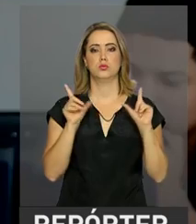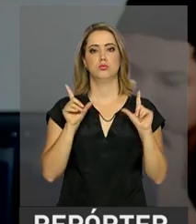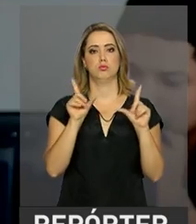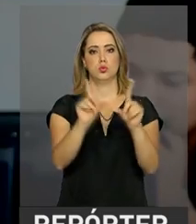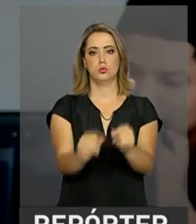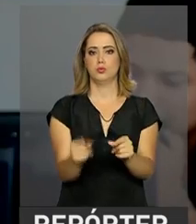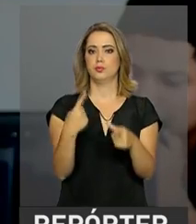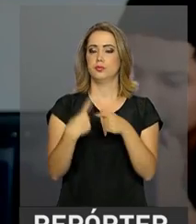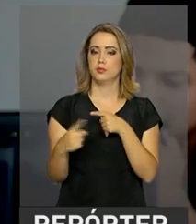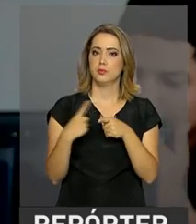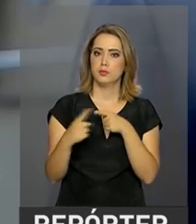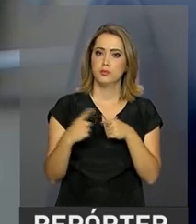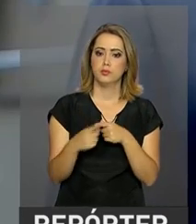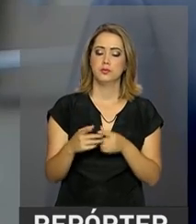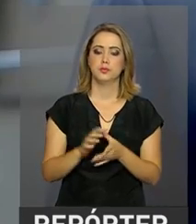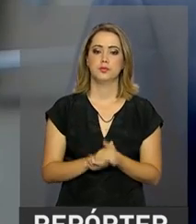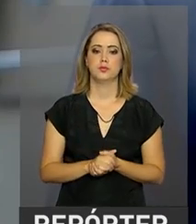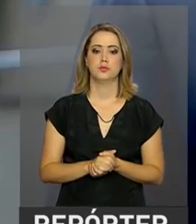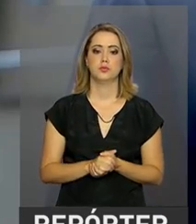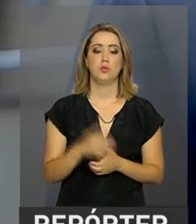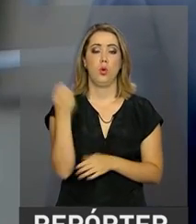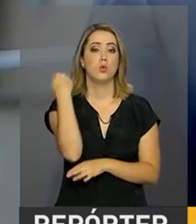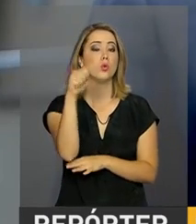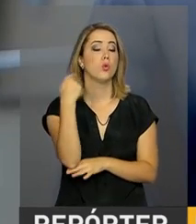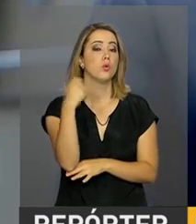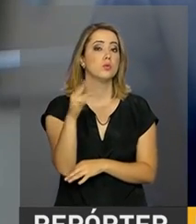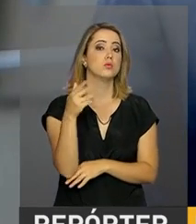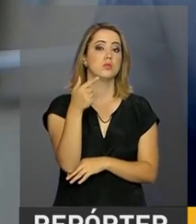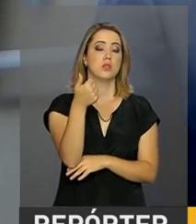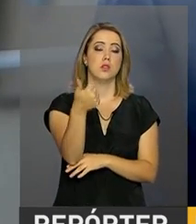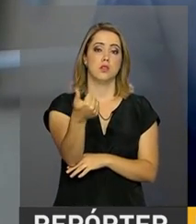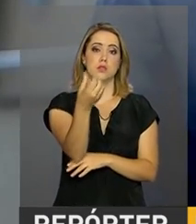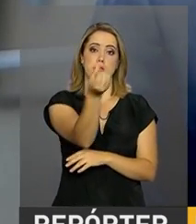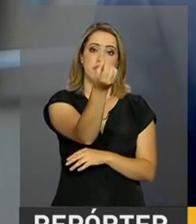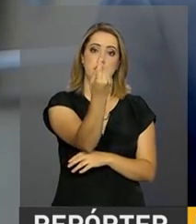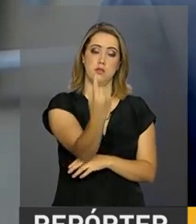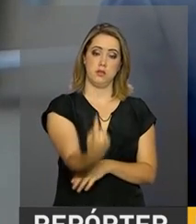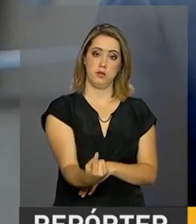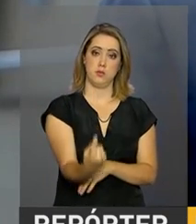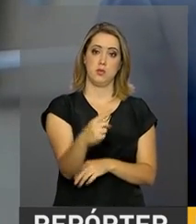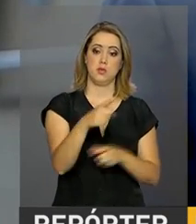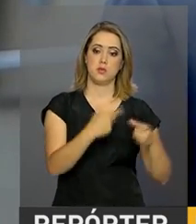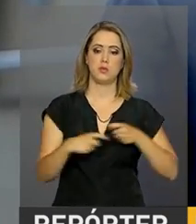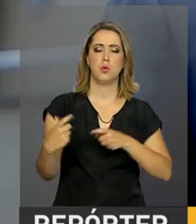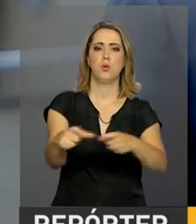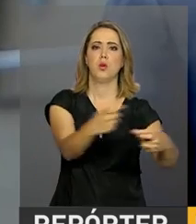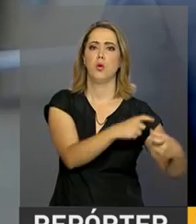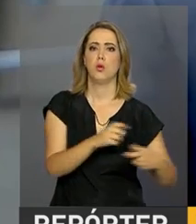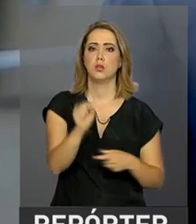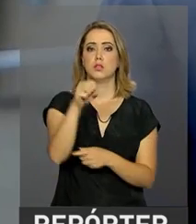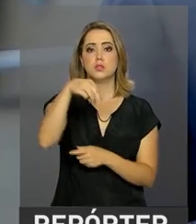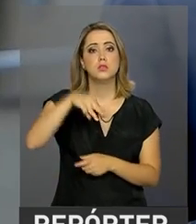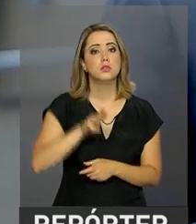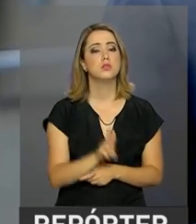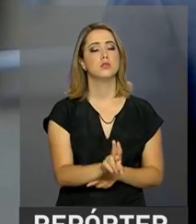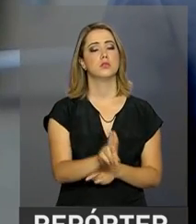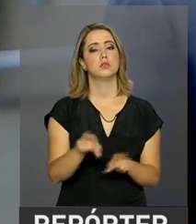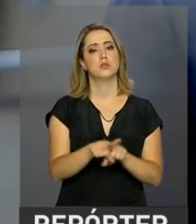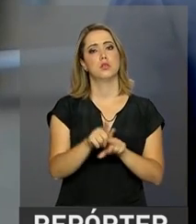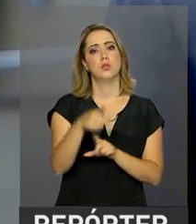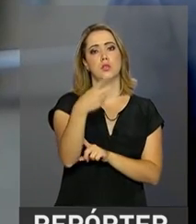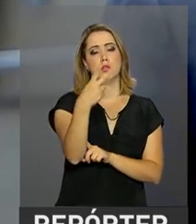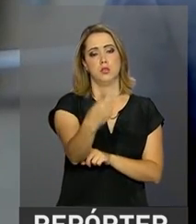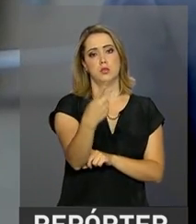pro pro local no Rio Grande do Sul São 161 bases do SAMU o serviço funciona em